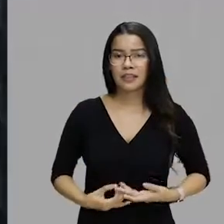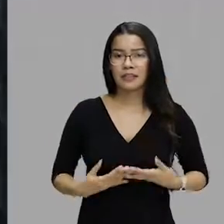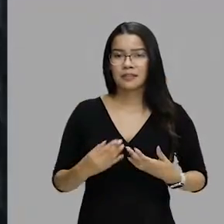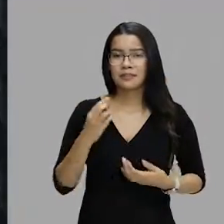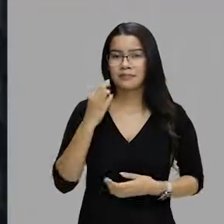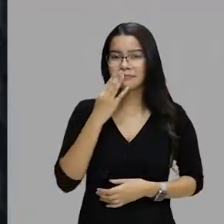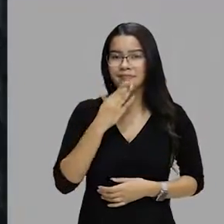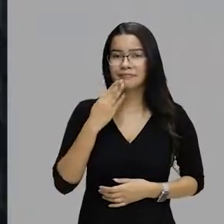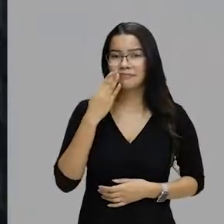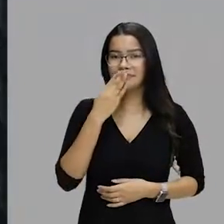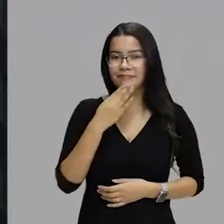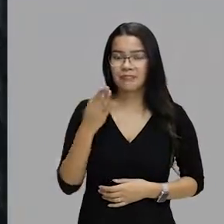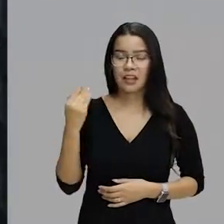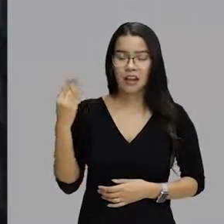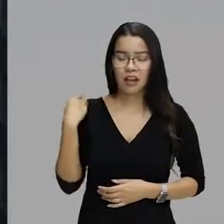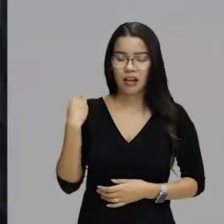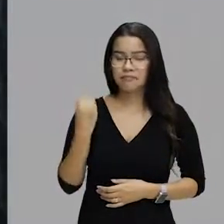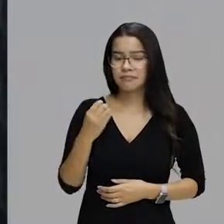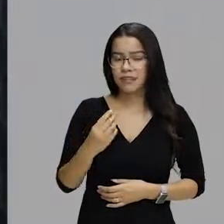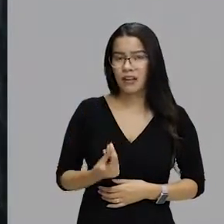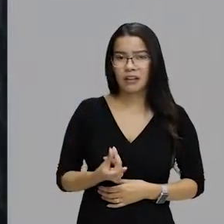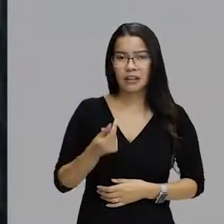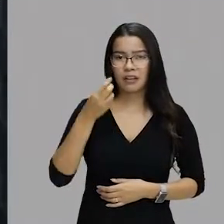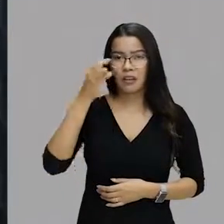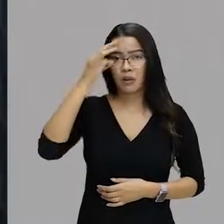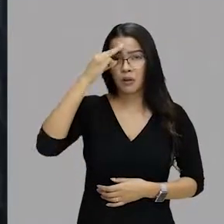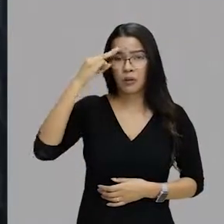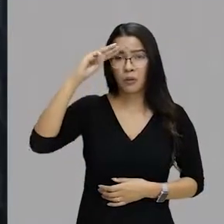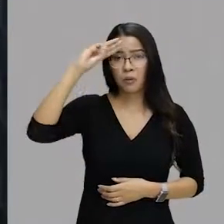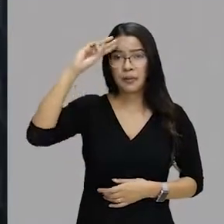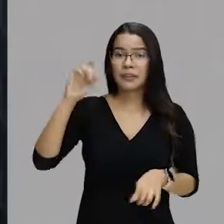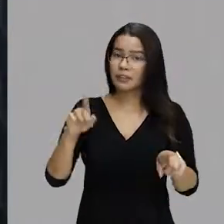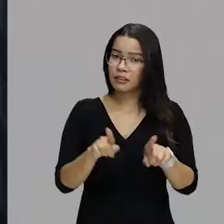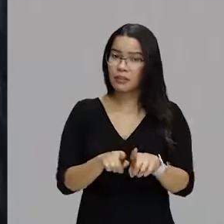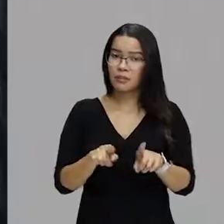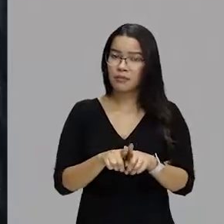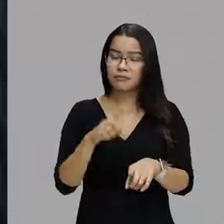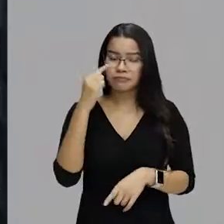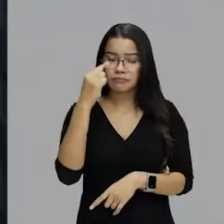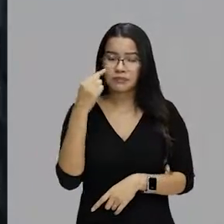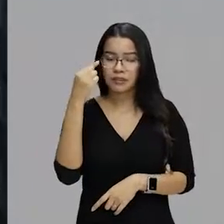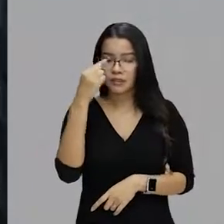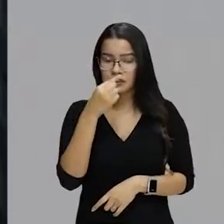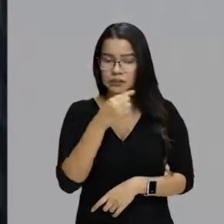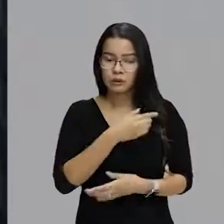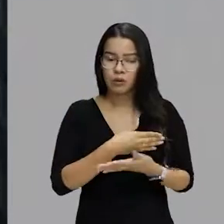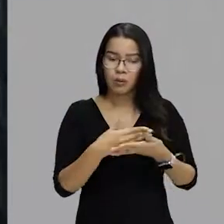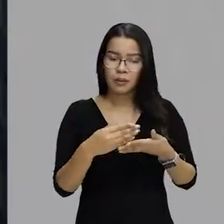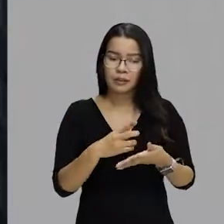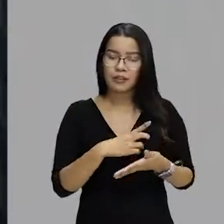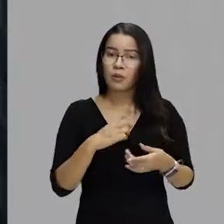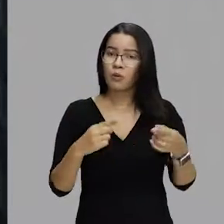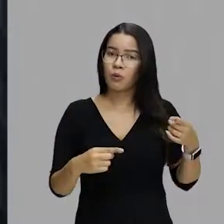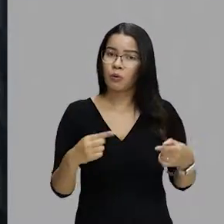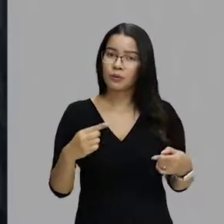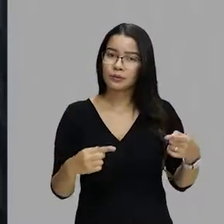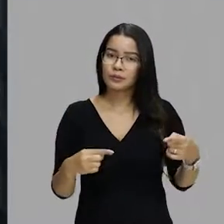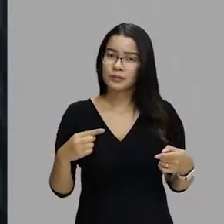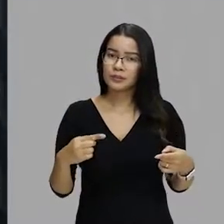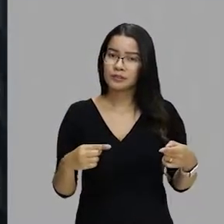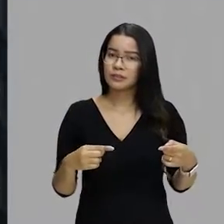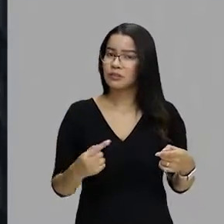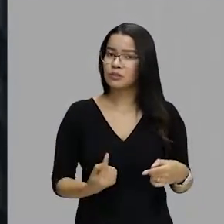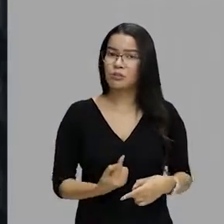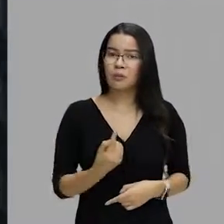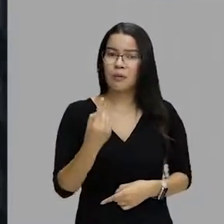de Cuba nesse momento, a produção açucareira. Os Estados Unidos passam a ter o controle de